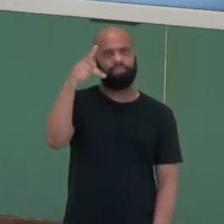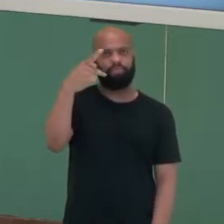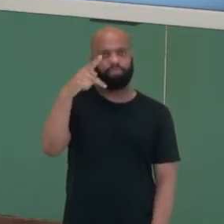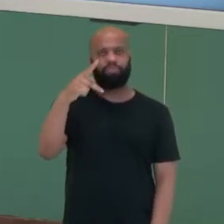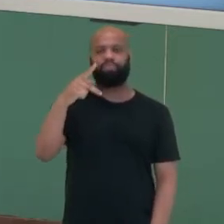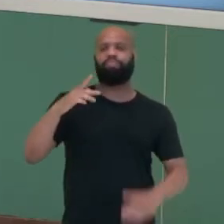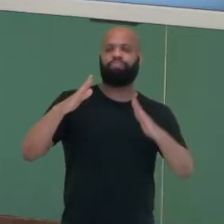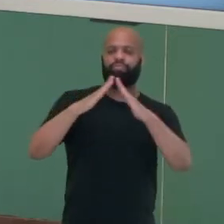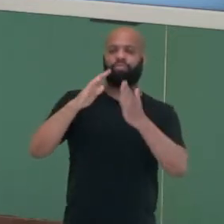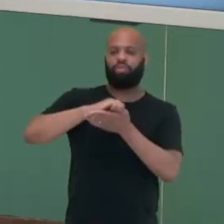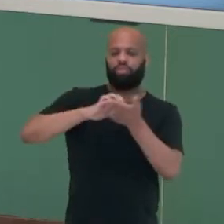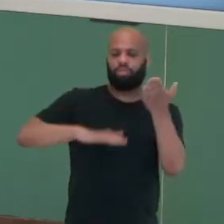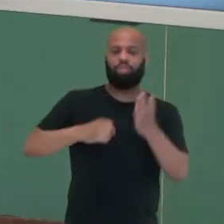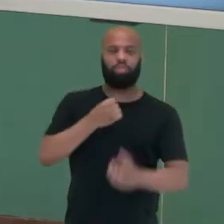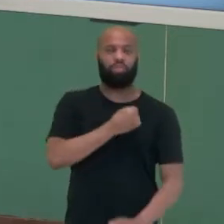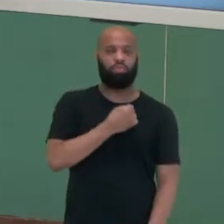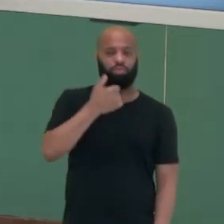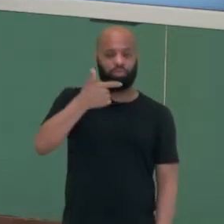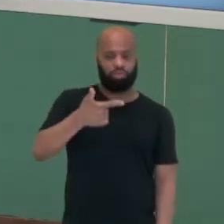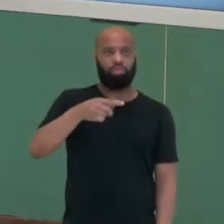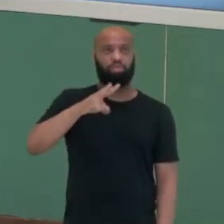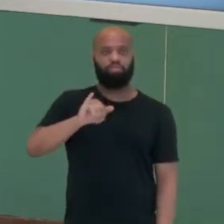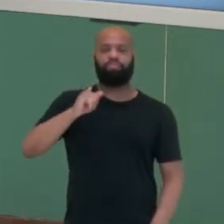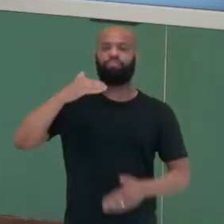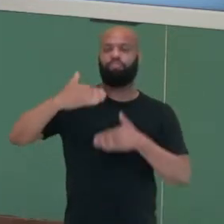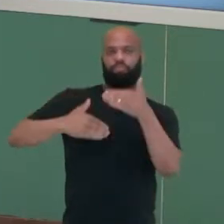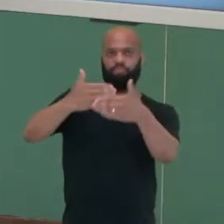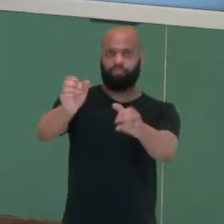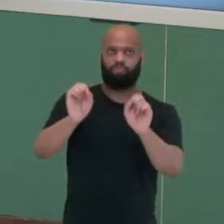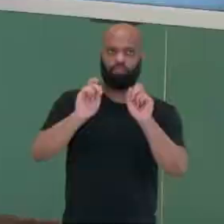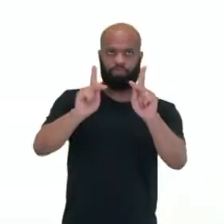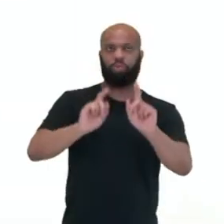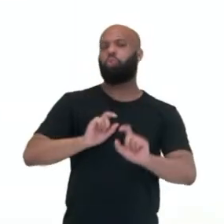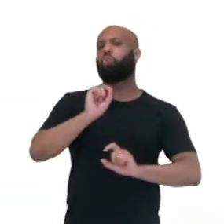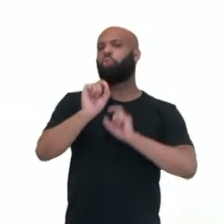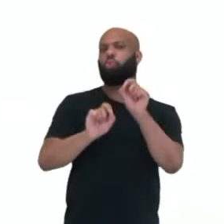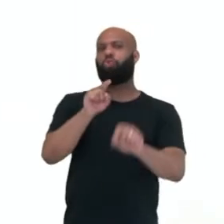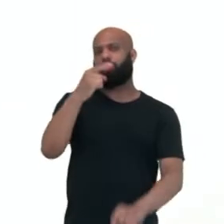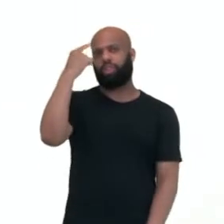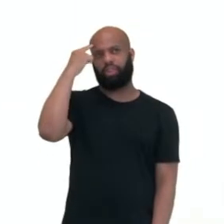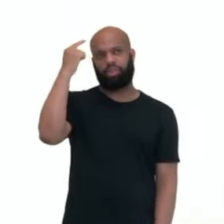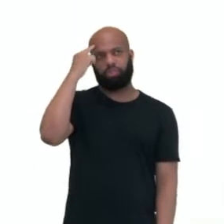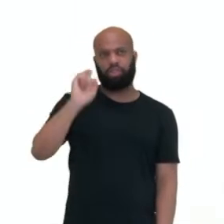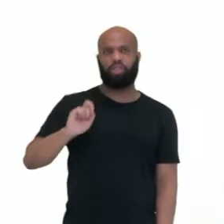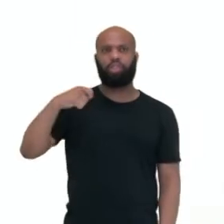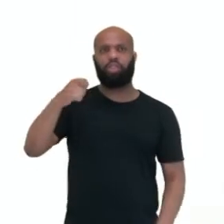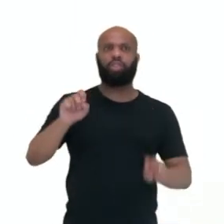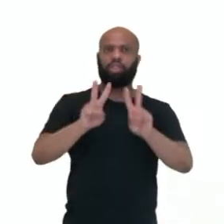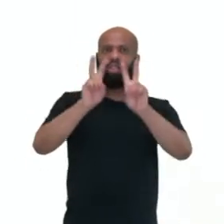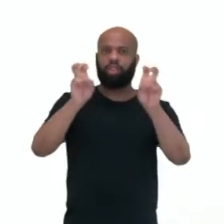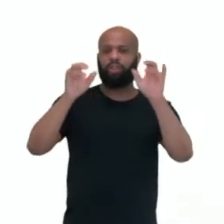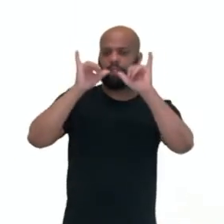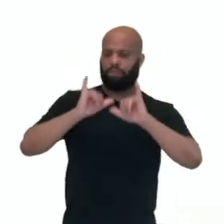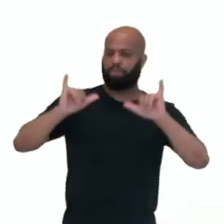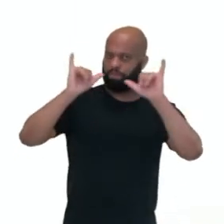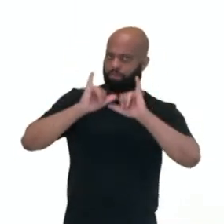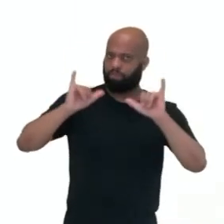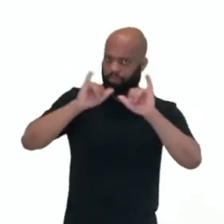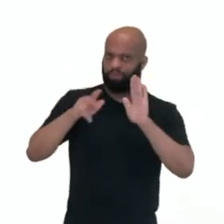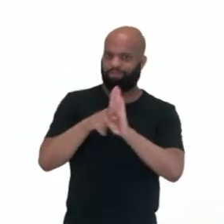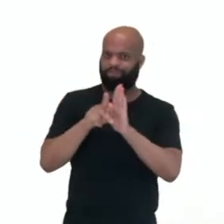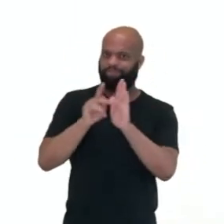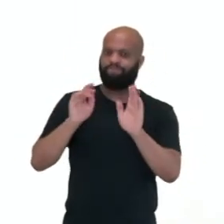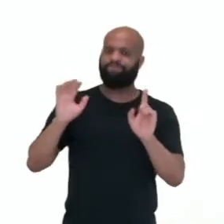atividade. Vamos para a atividade 2 para desenvolvê-la. O que você pensa da questão da publicidade infantil e da